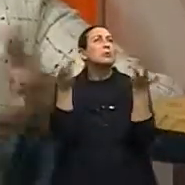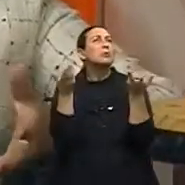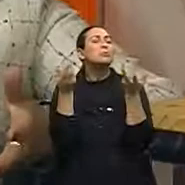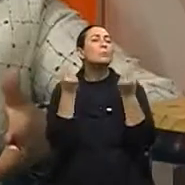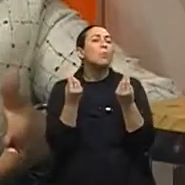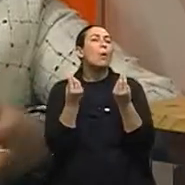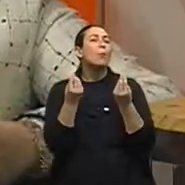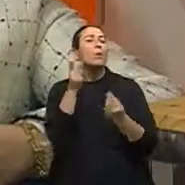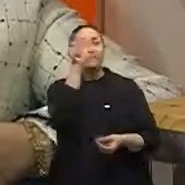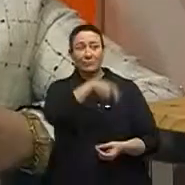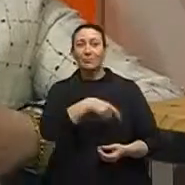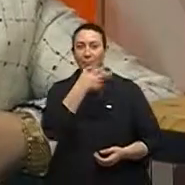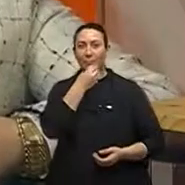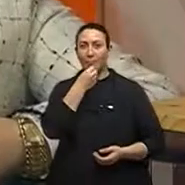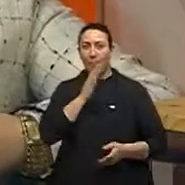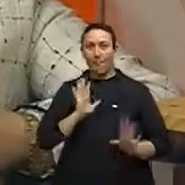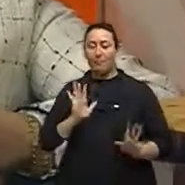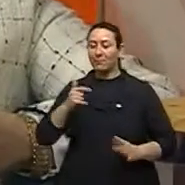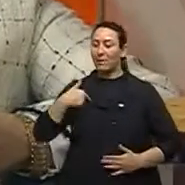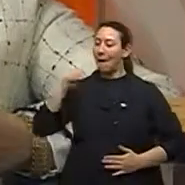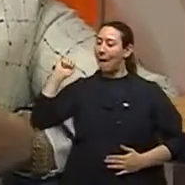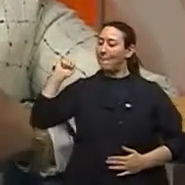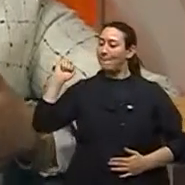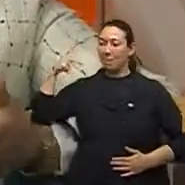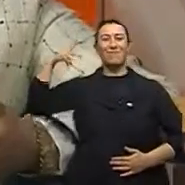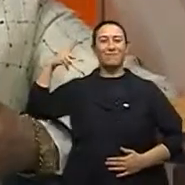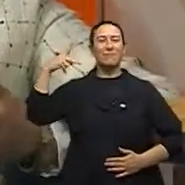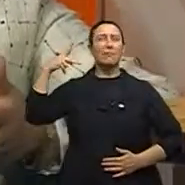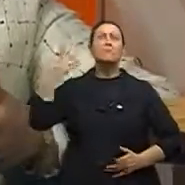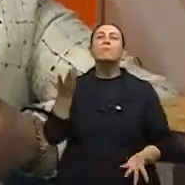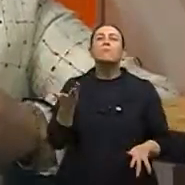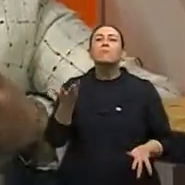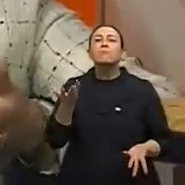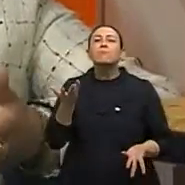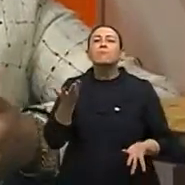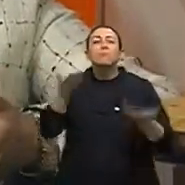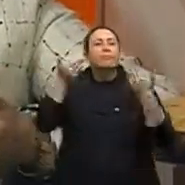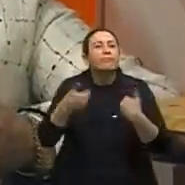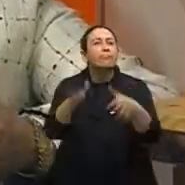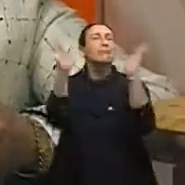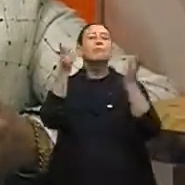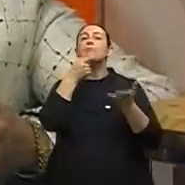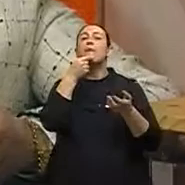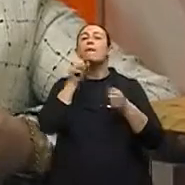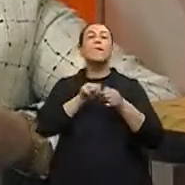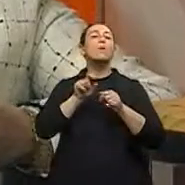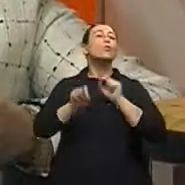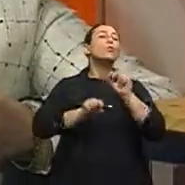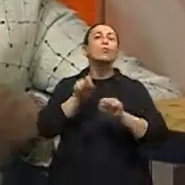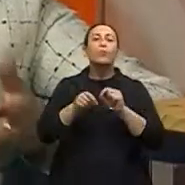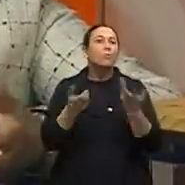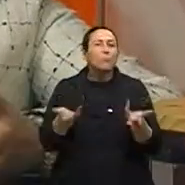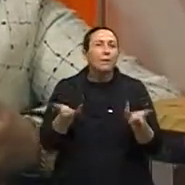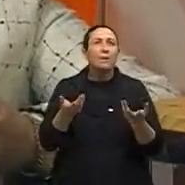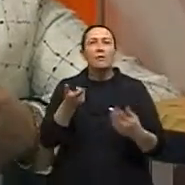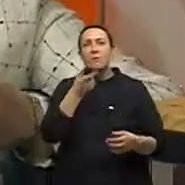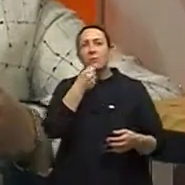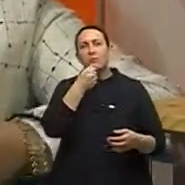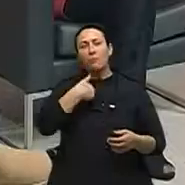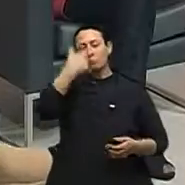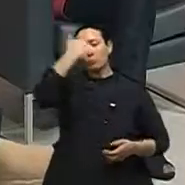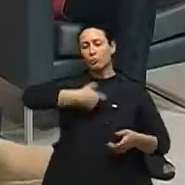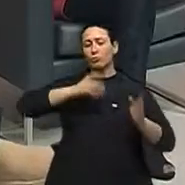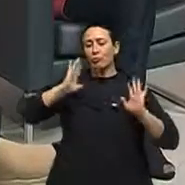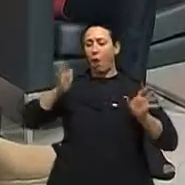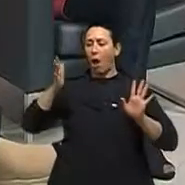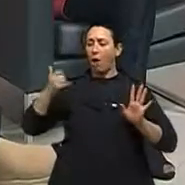o homem faz depois que ele ou aposenta ou ele inicia esse essa fase que seria adultez madura né